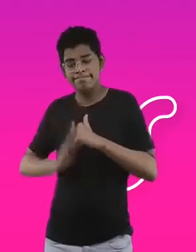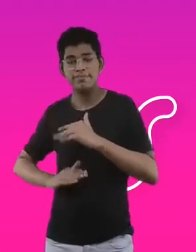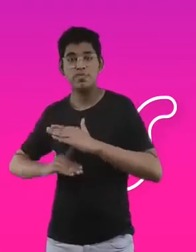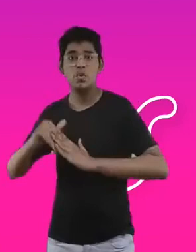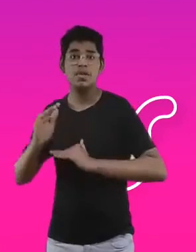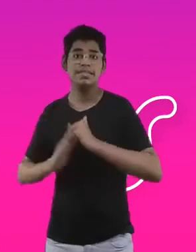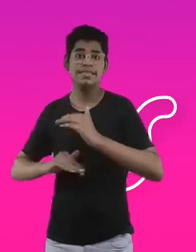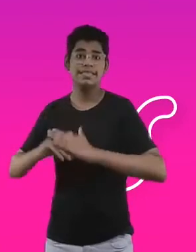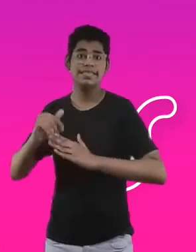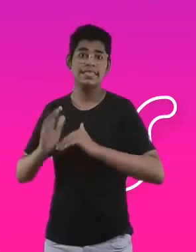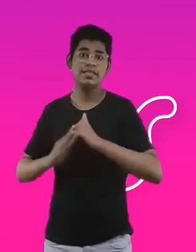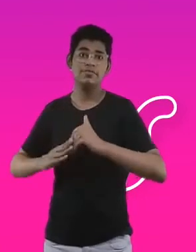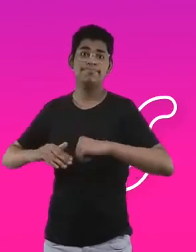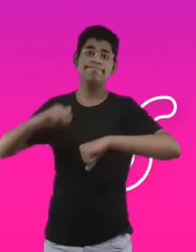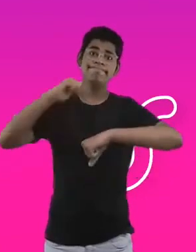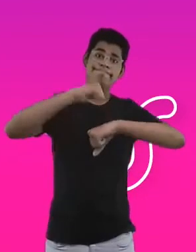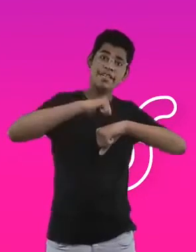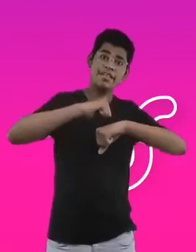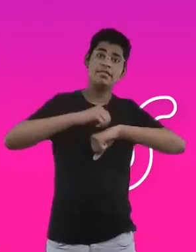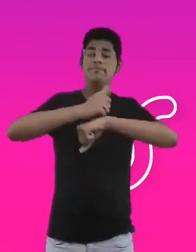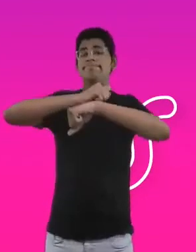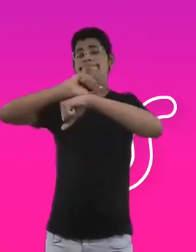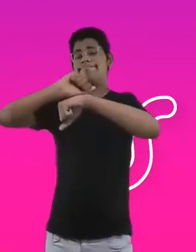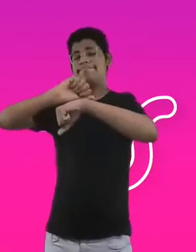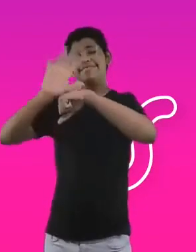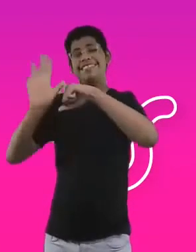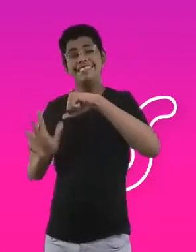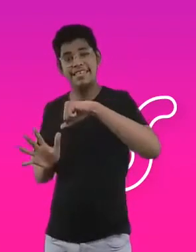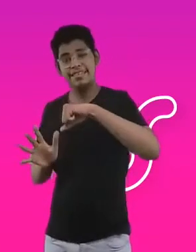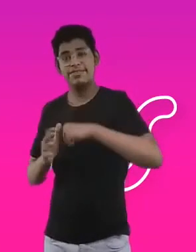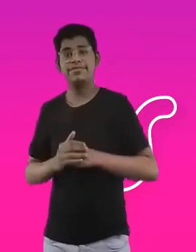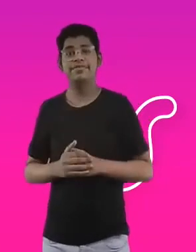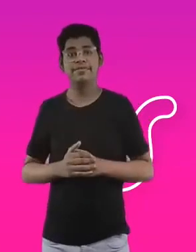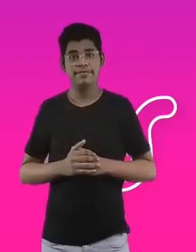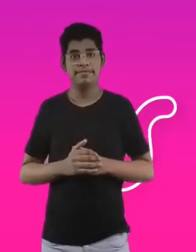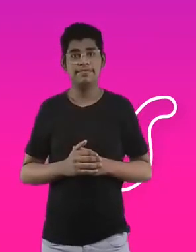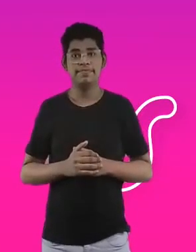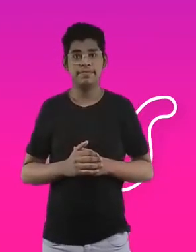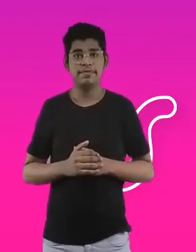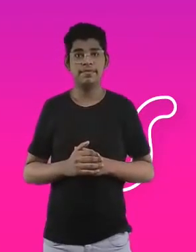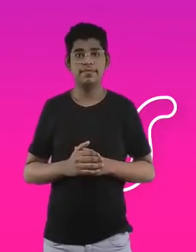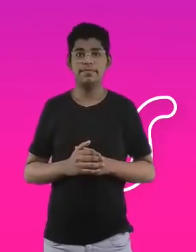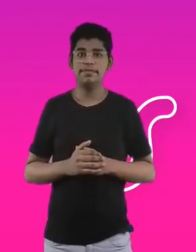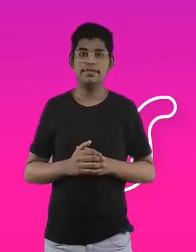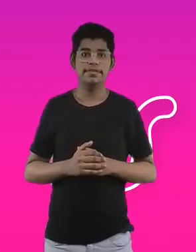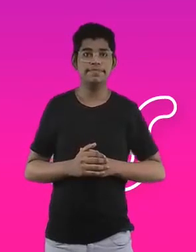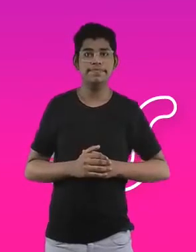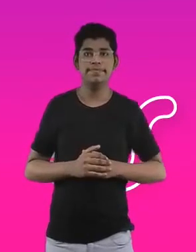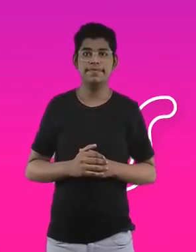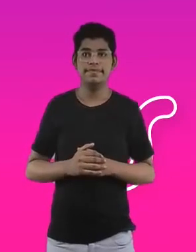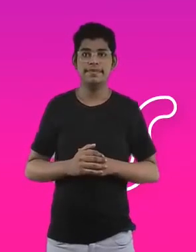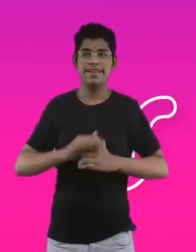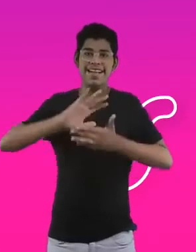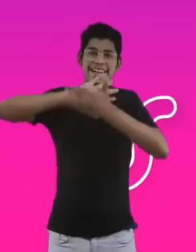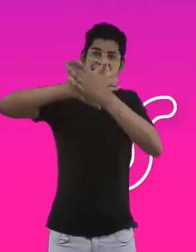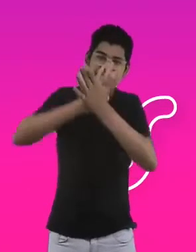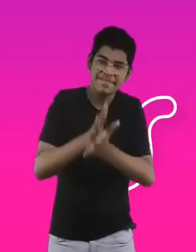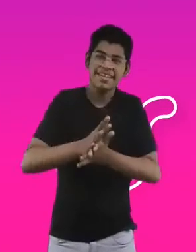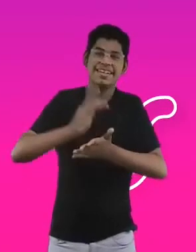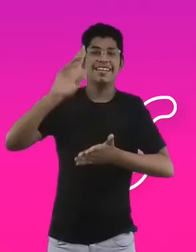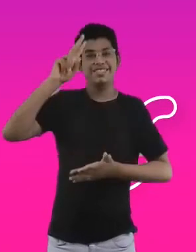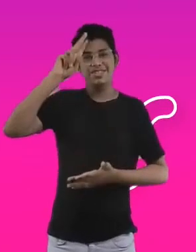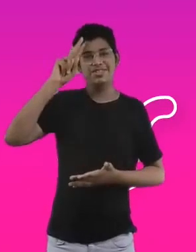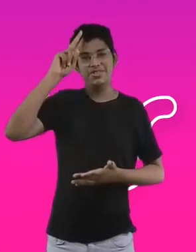no imaterial quanto no material, que é o epistemicídio histórico. E quem pauta isso muito bem é